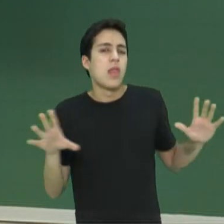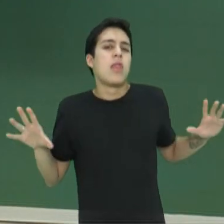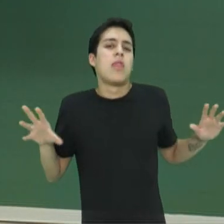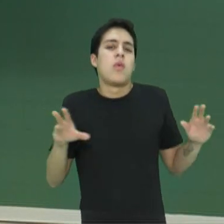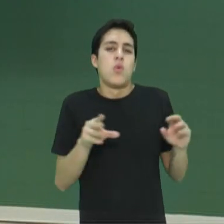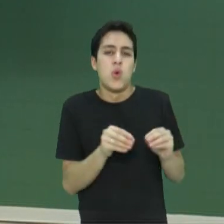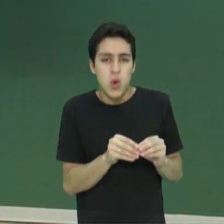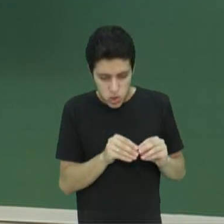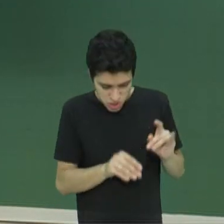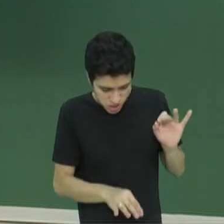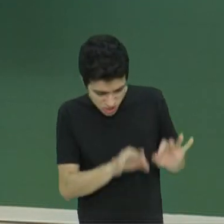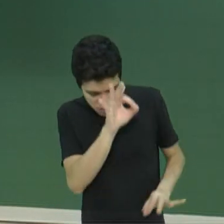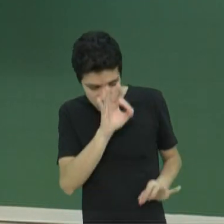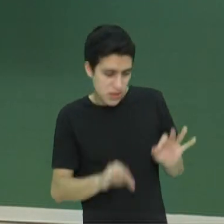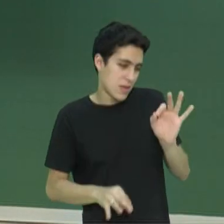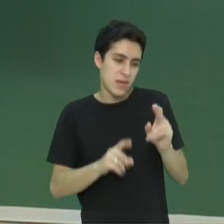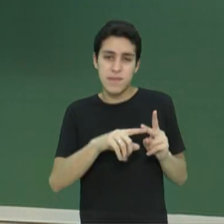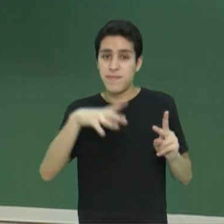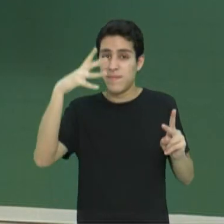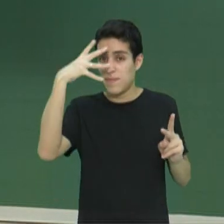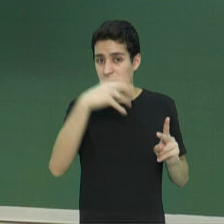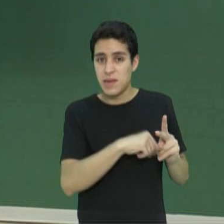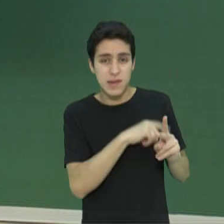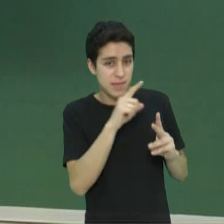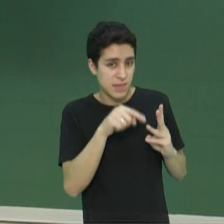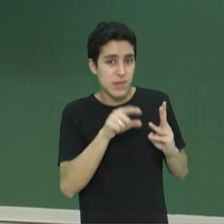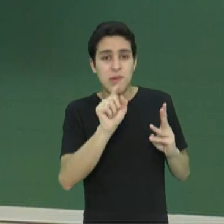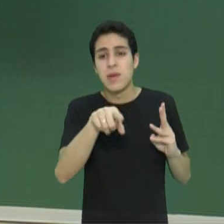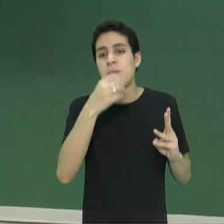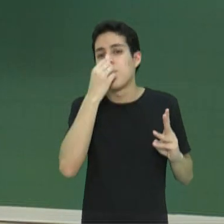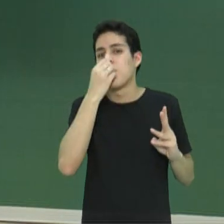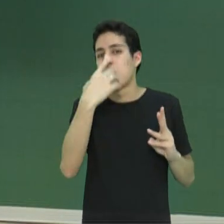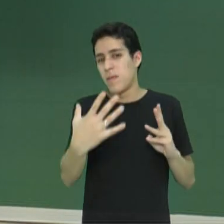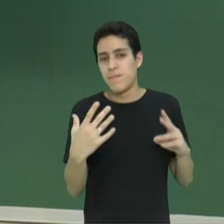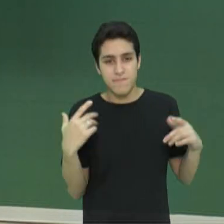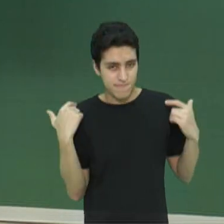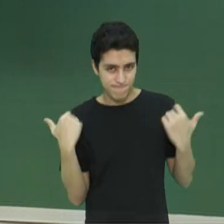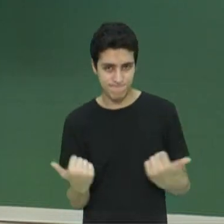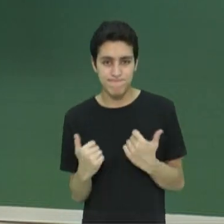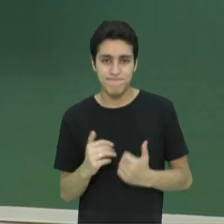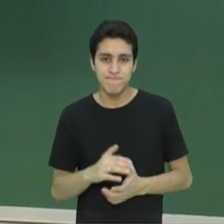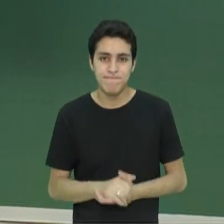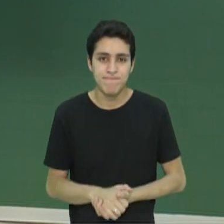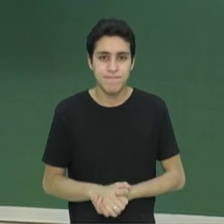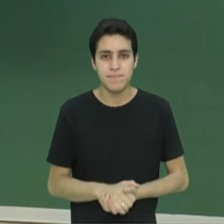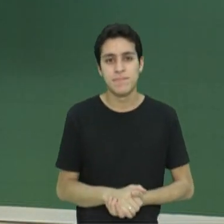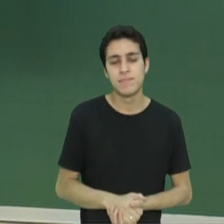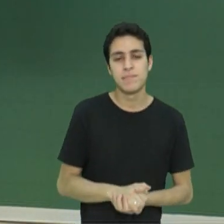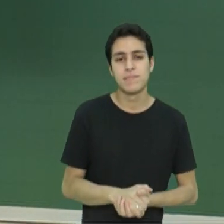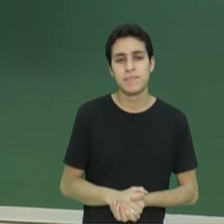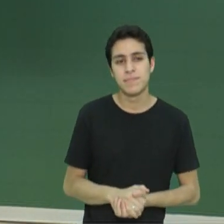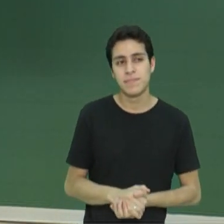sintetiza justiça, beleza e bondade, ok?